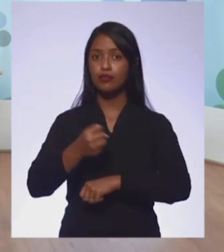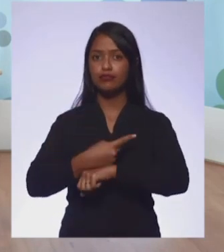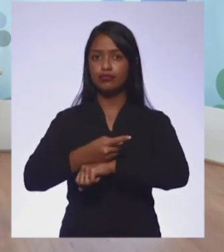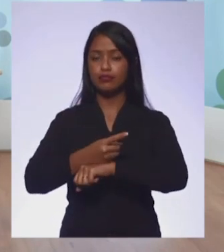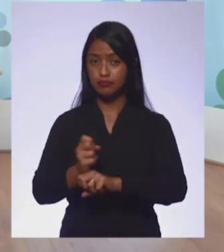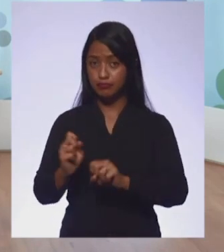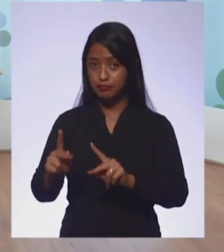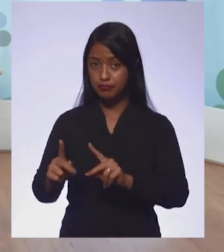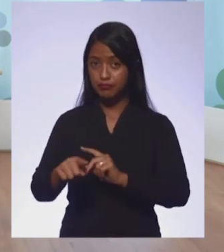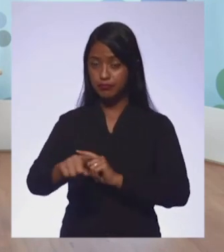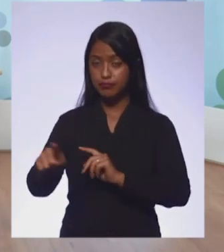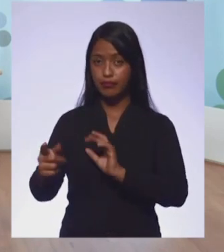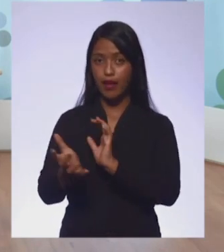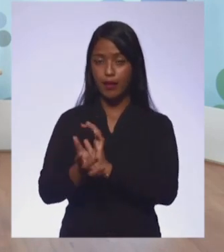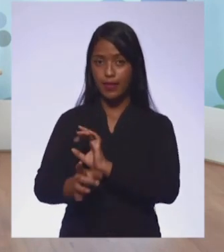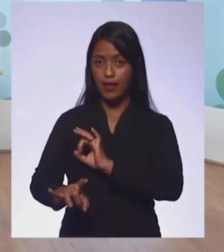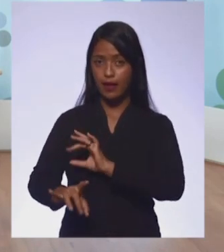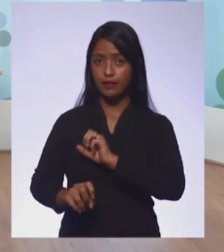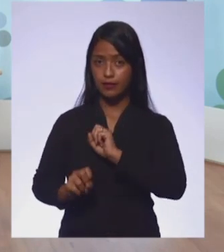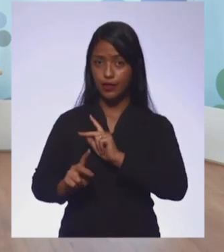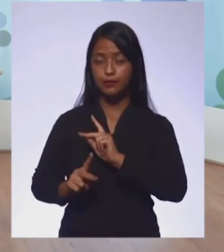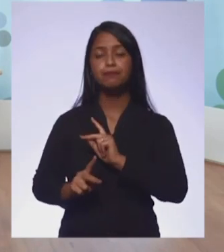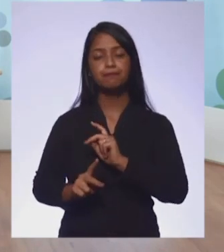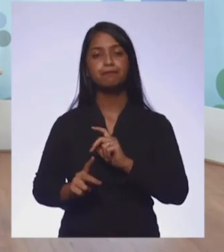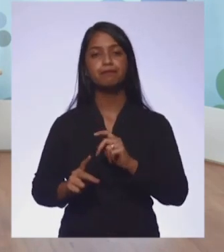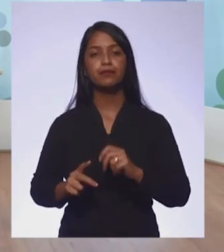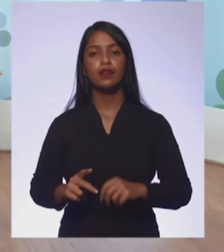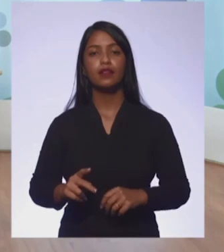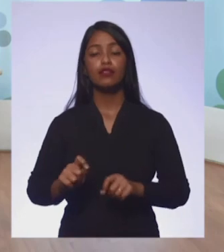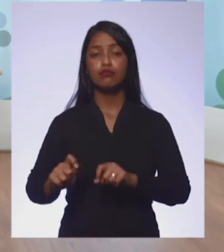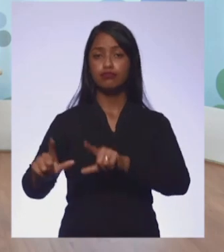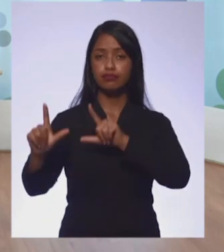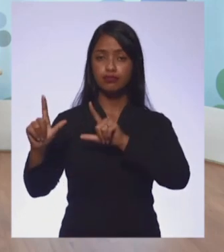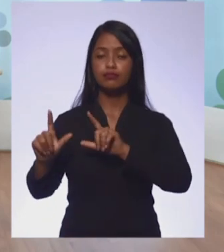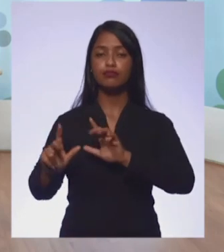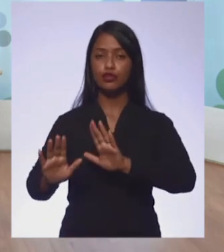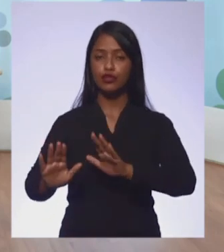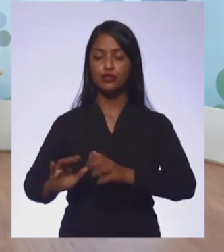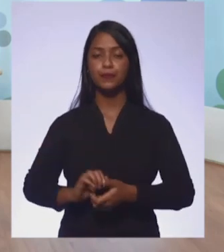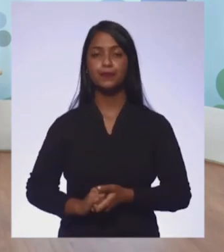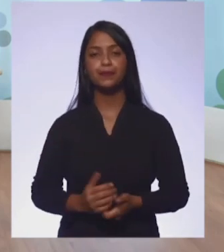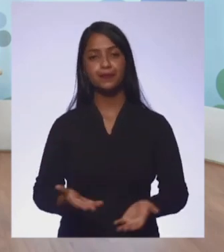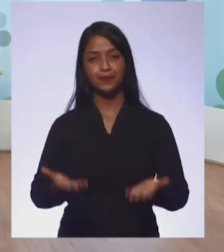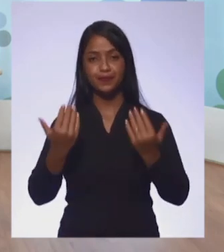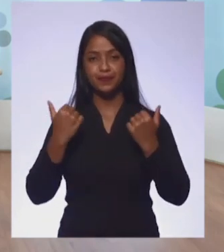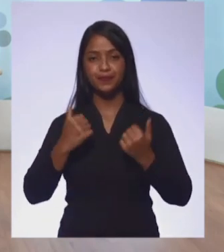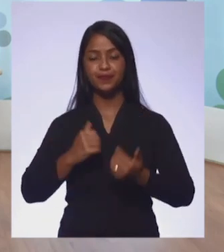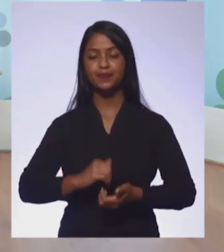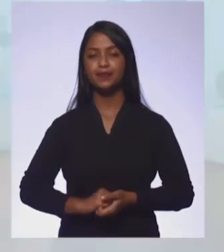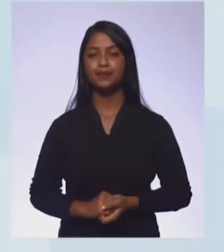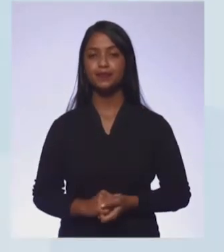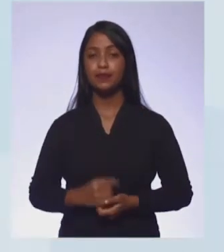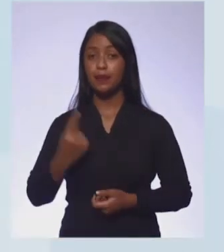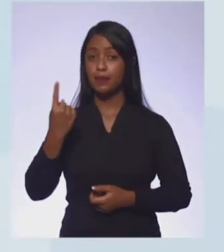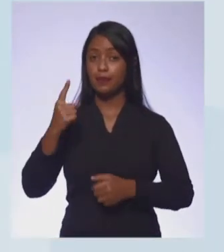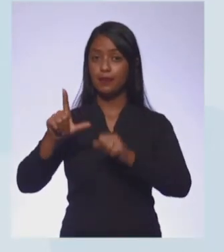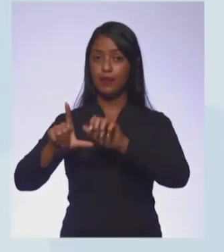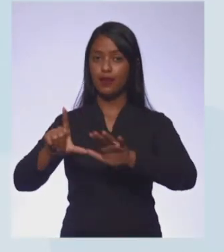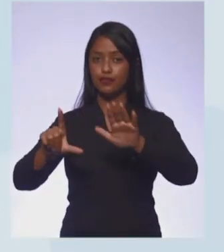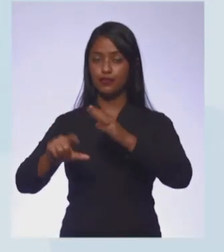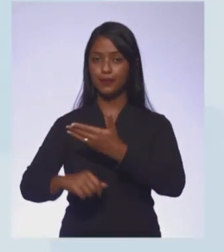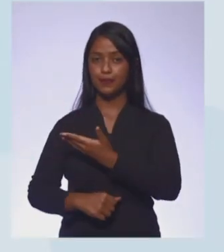bem, produção? A gente muda a imagem, tá? E já pode deixar com eles, tá? Vamos lá, então. Essa é a primeira.